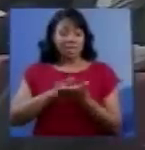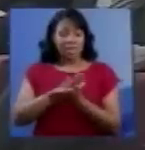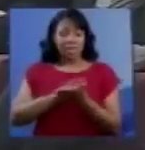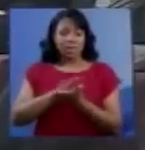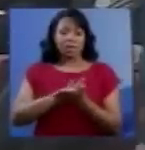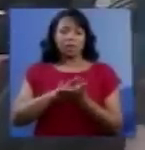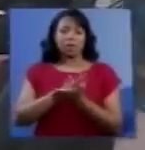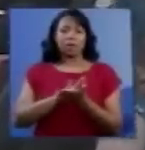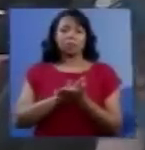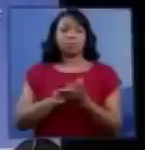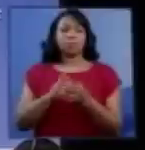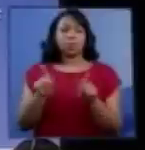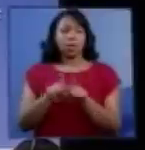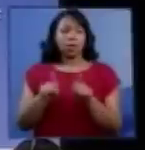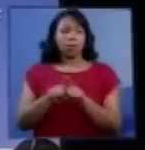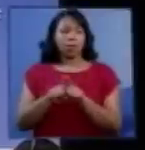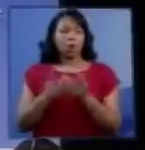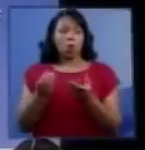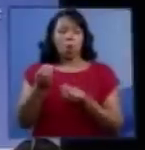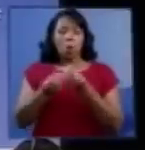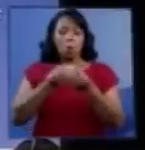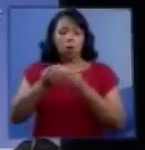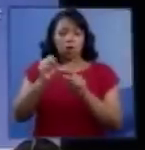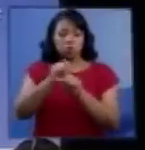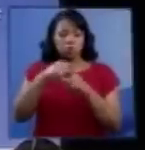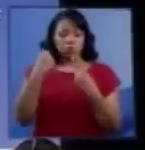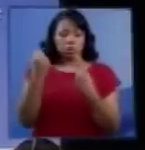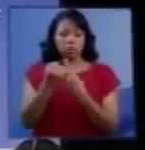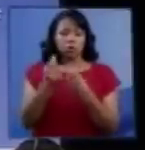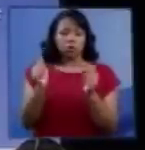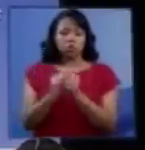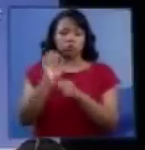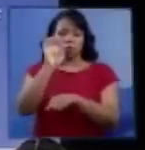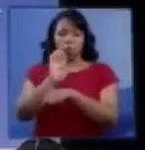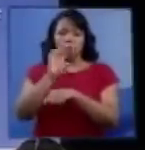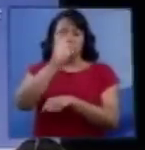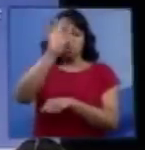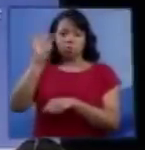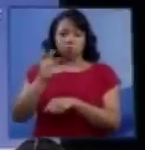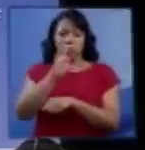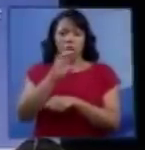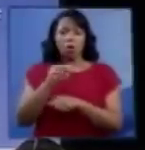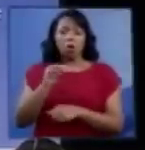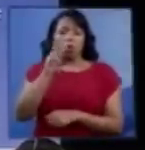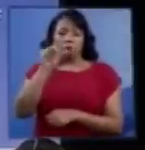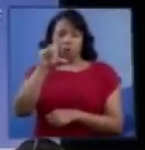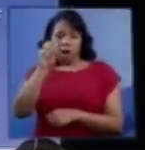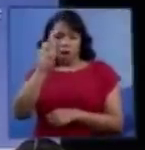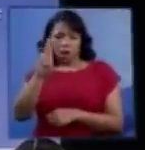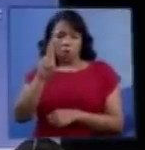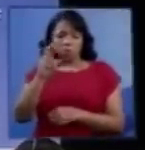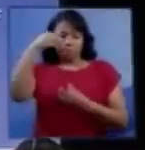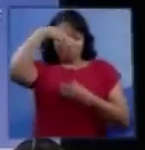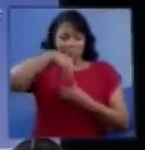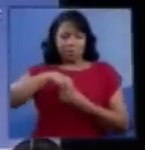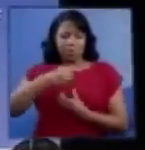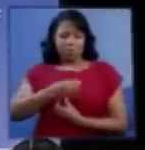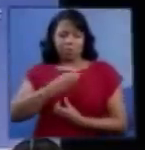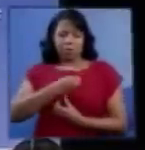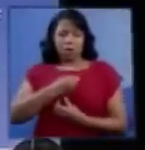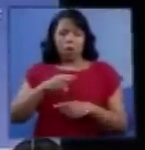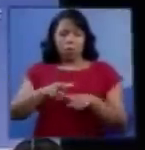portanto muito menos a sociedade e ao estado julgar o valor intrínseco de uma vida por